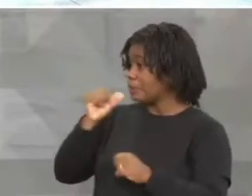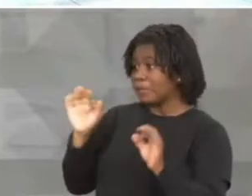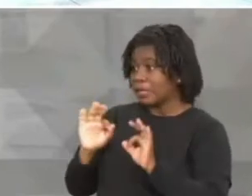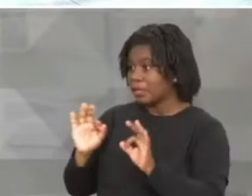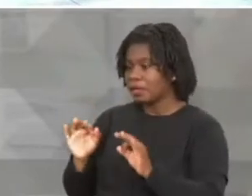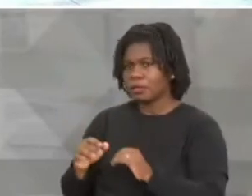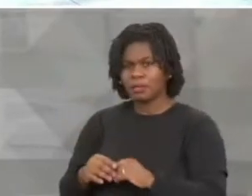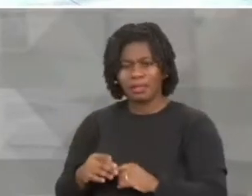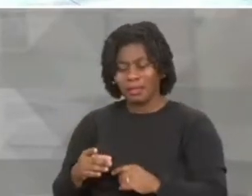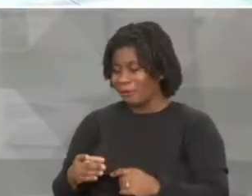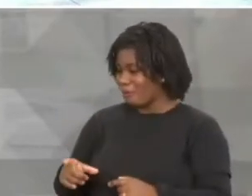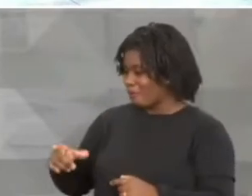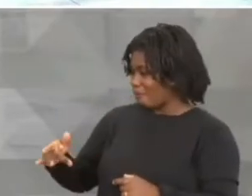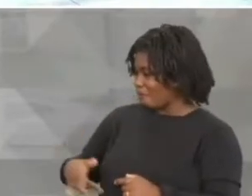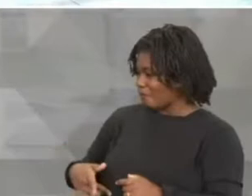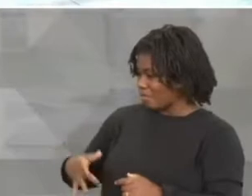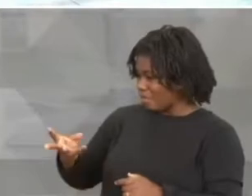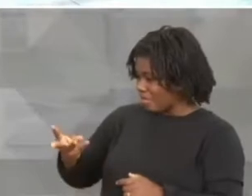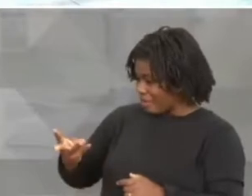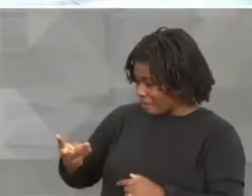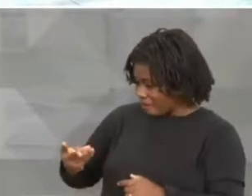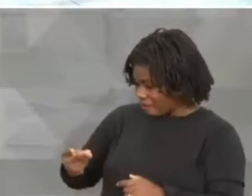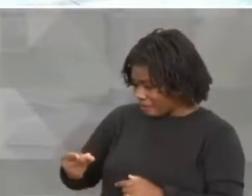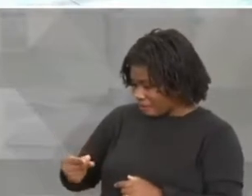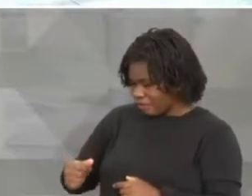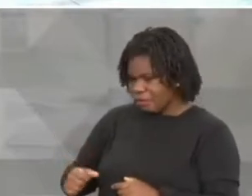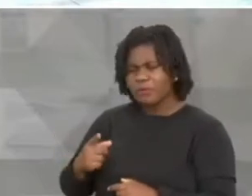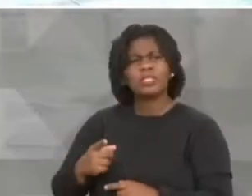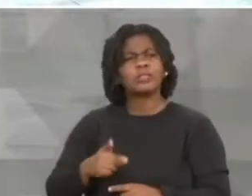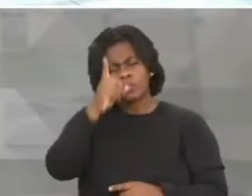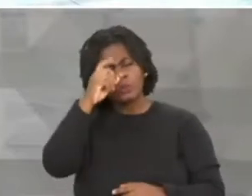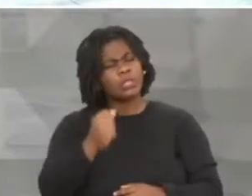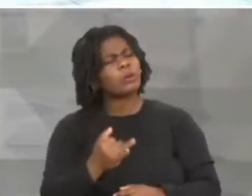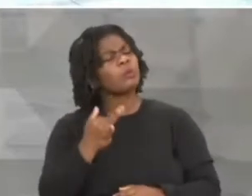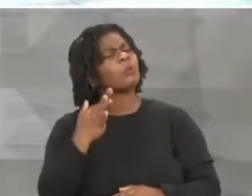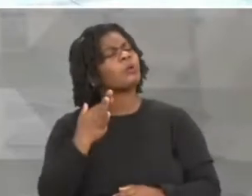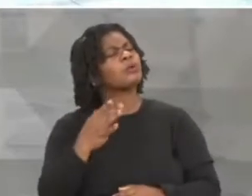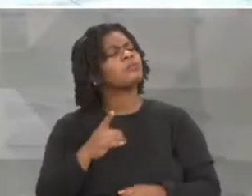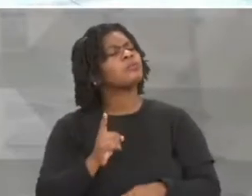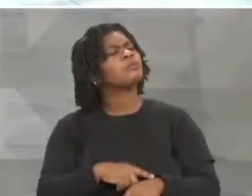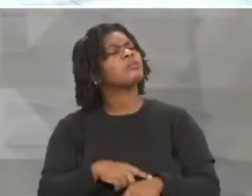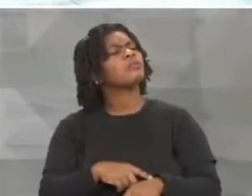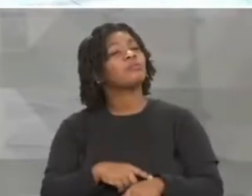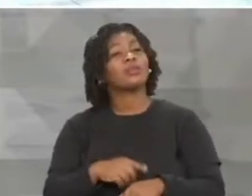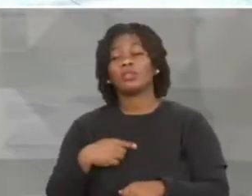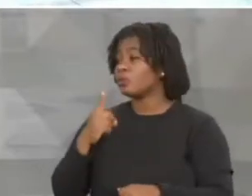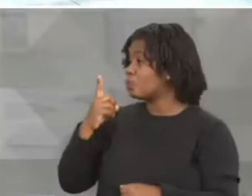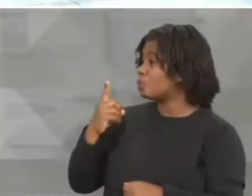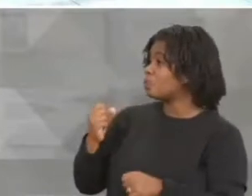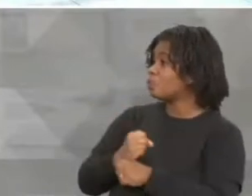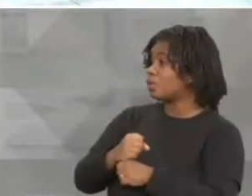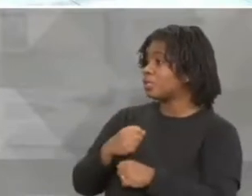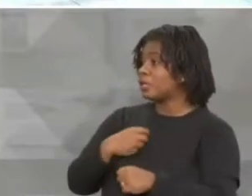falência do fígado e você ficou quanto tempo internado fiquei um ano e internado e tive três